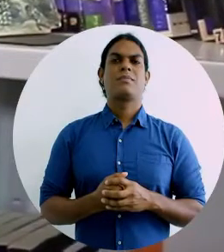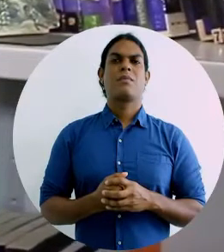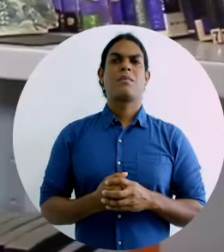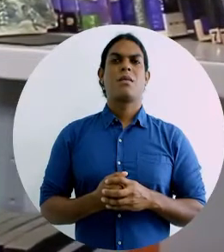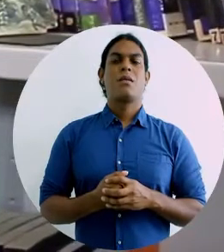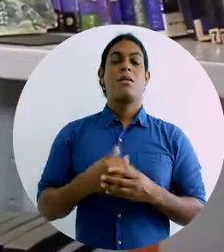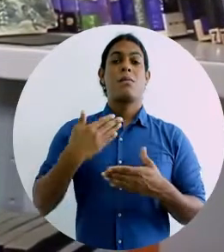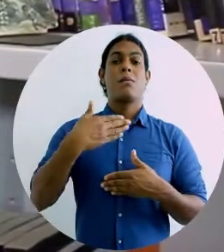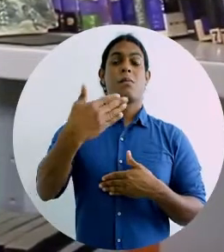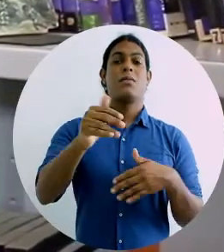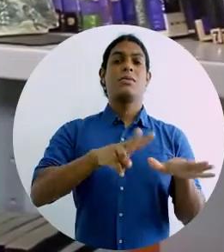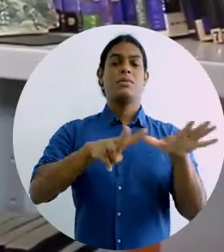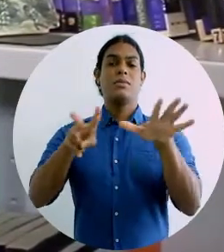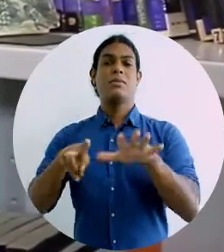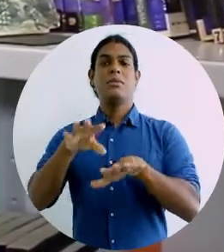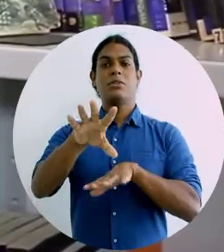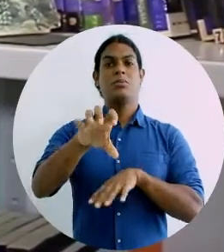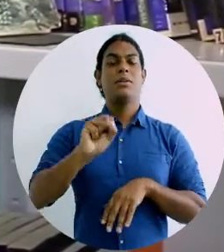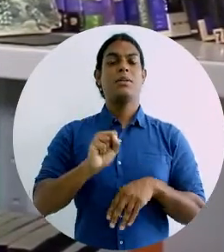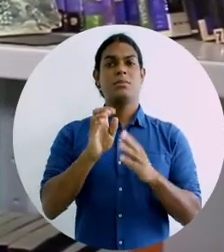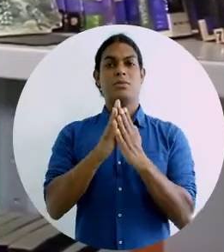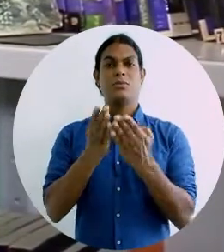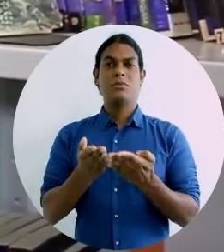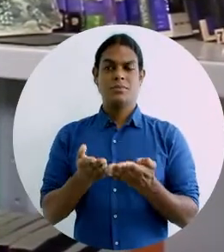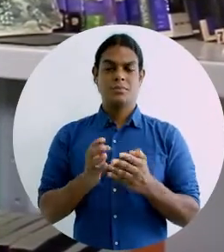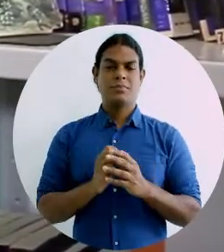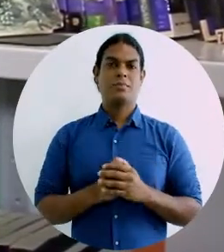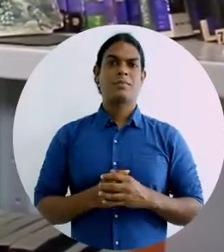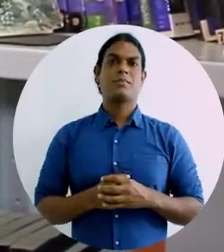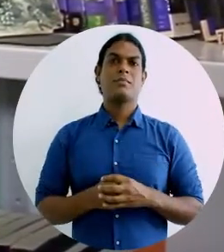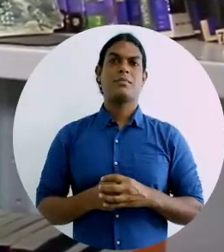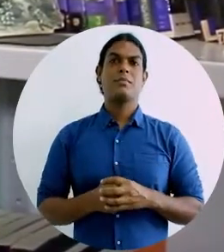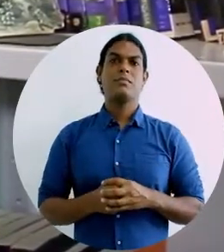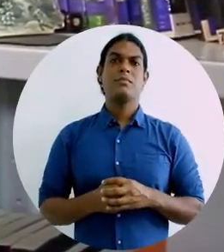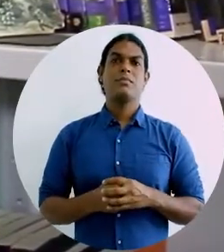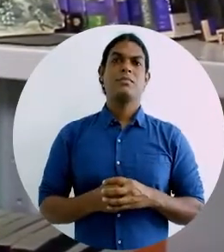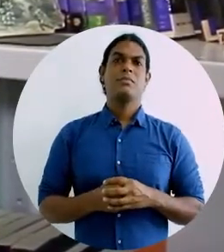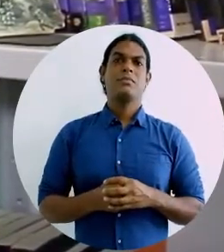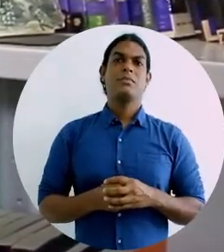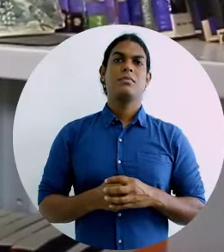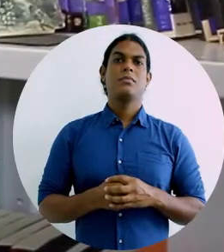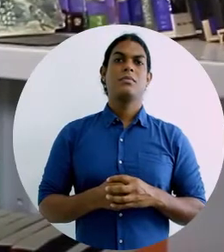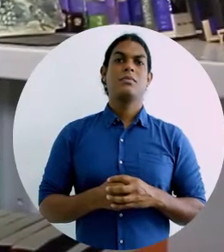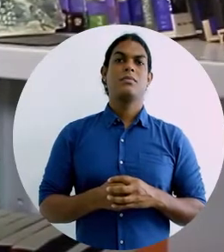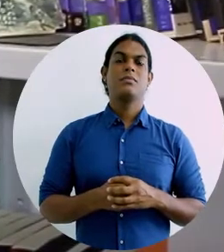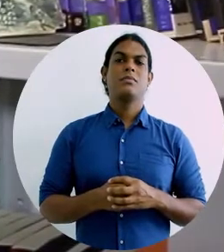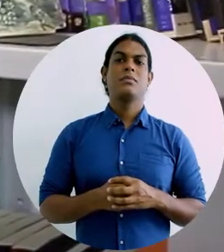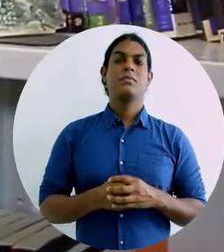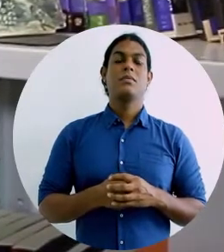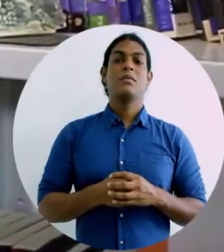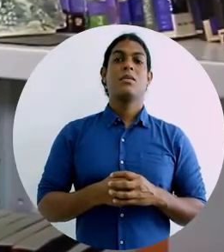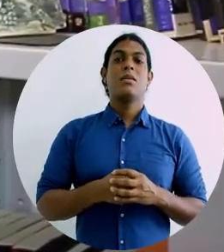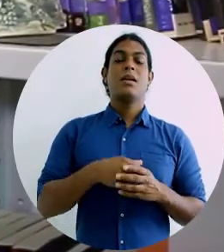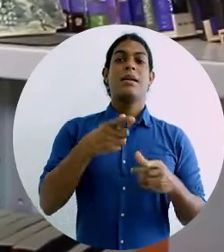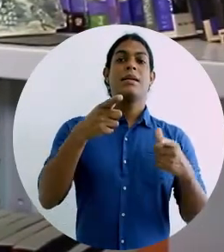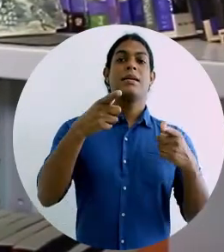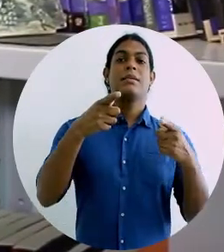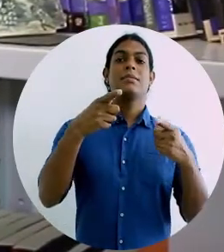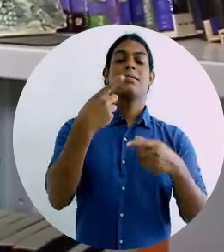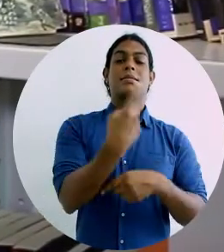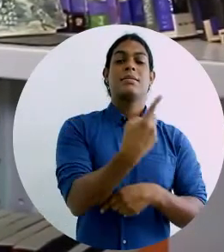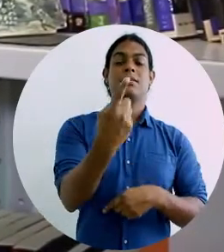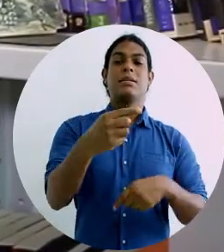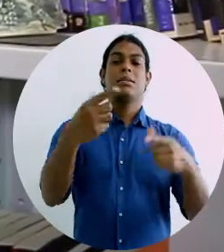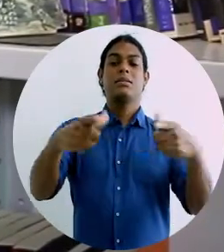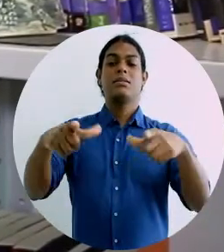seguinte nós recolhemos. E o responsável pela manutenção desse material são as enfermarias de cada ala. Percebemos que